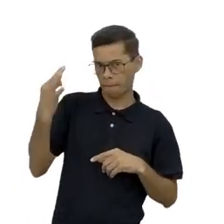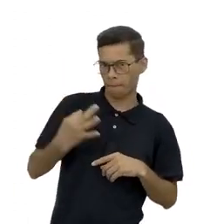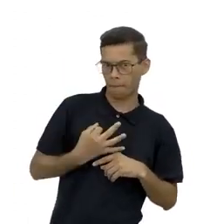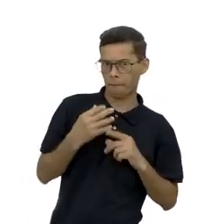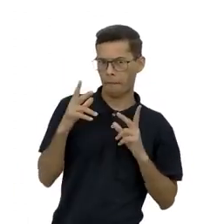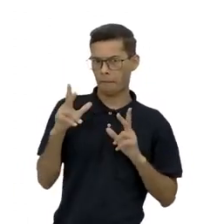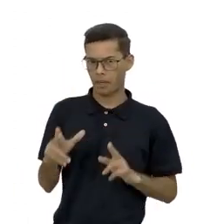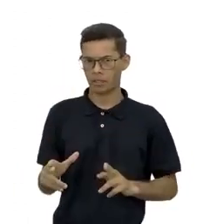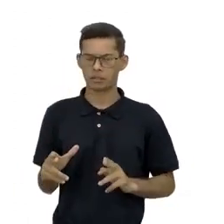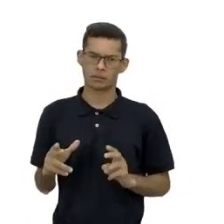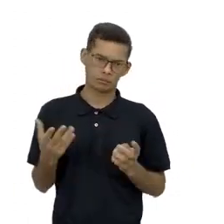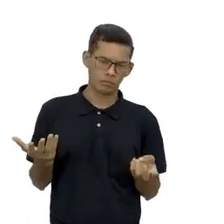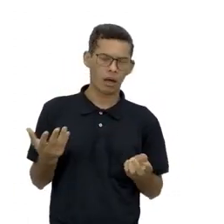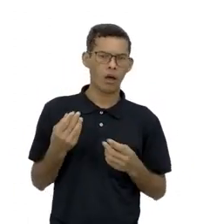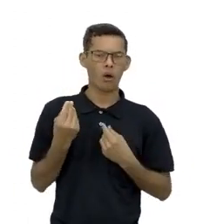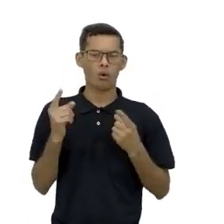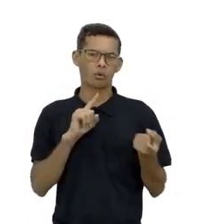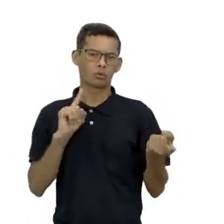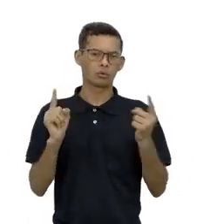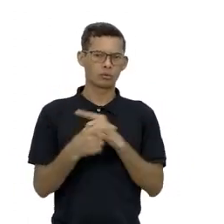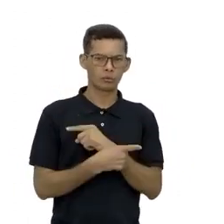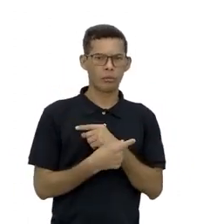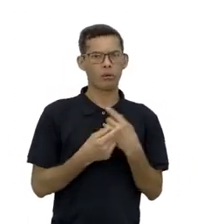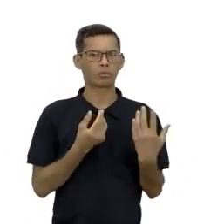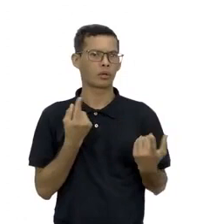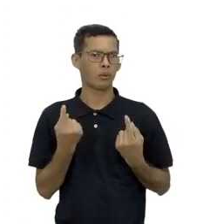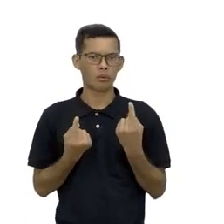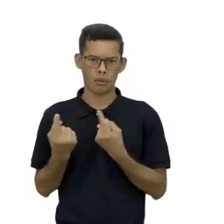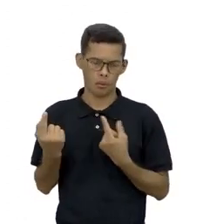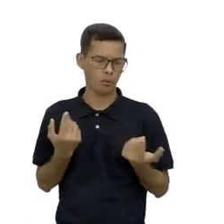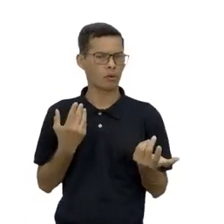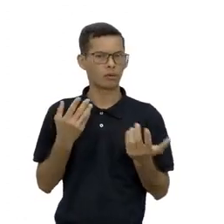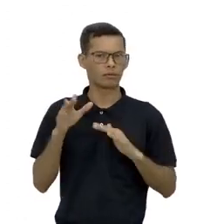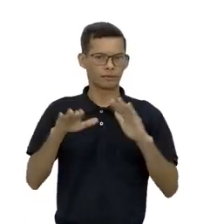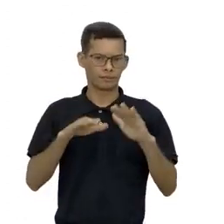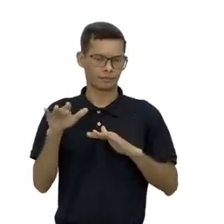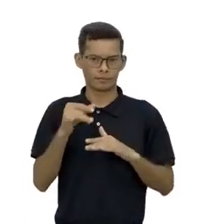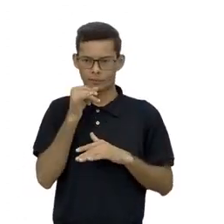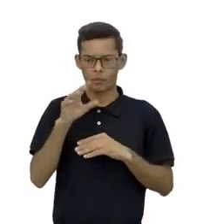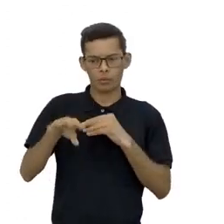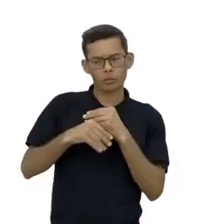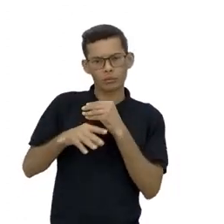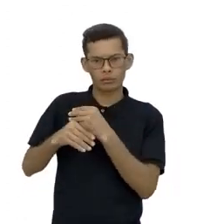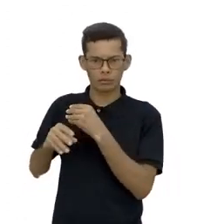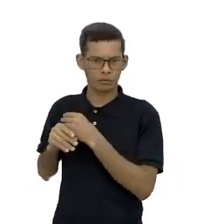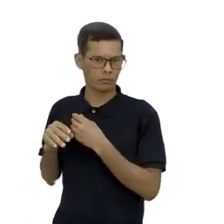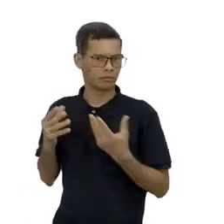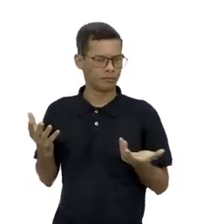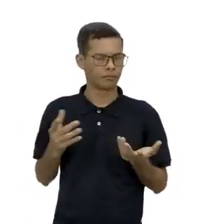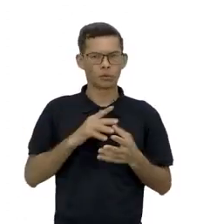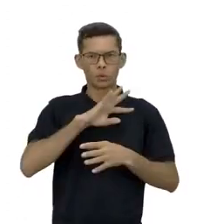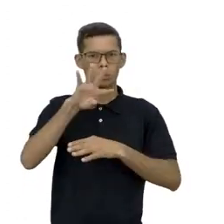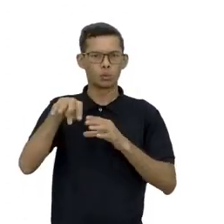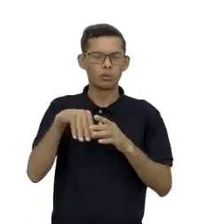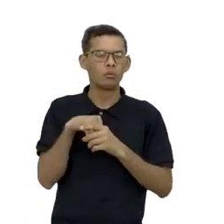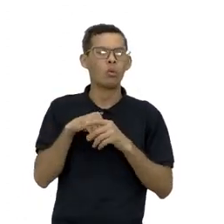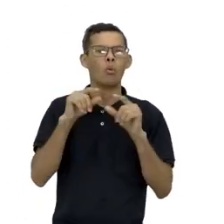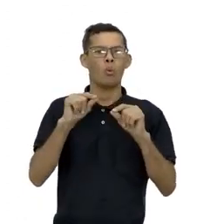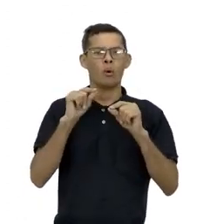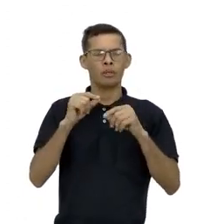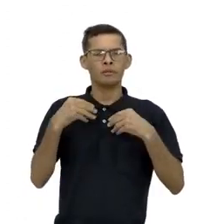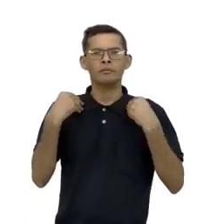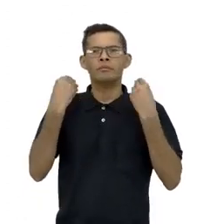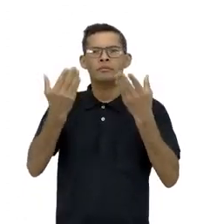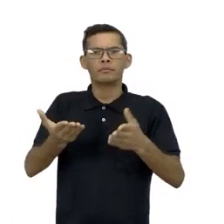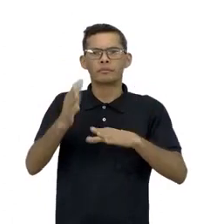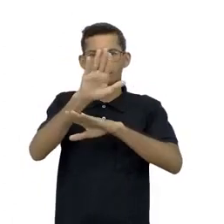de compreensões opostas ou de compreensões que se complementam. Tudo isso amplia a